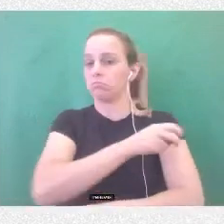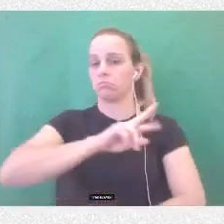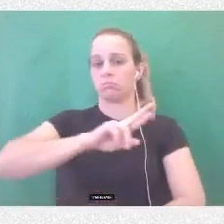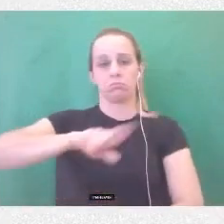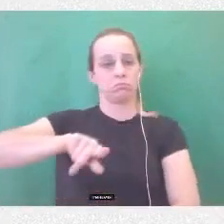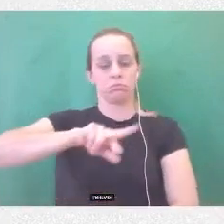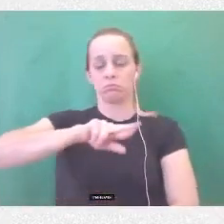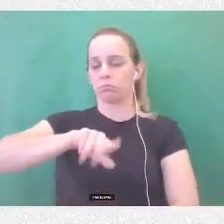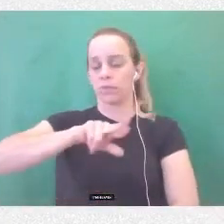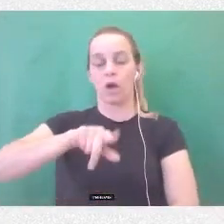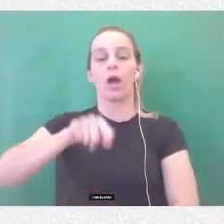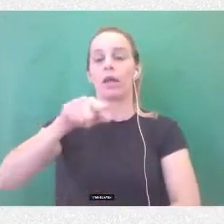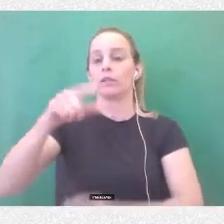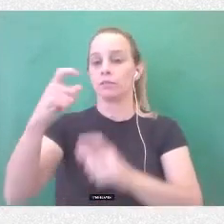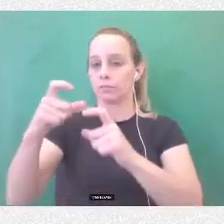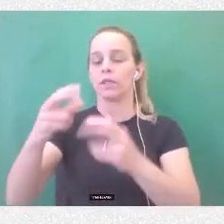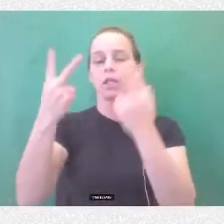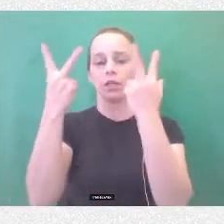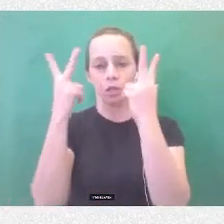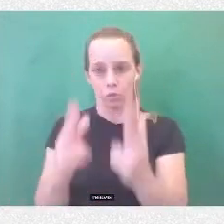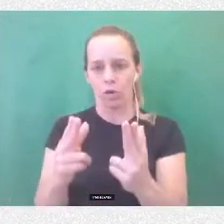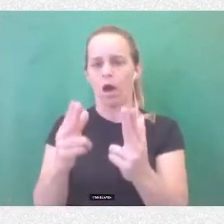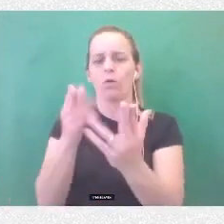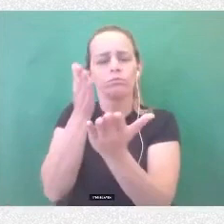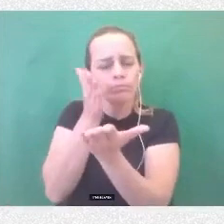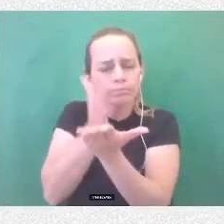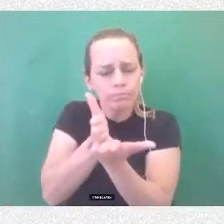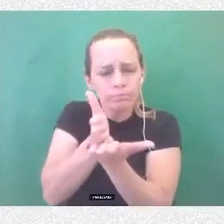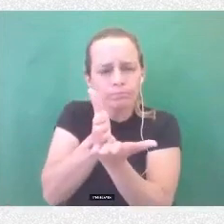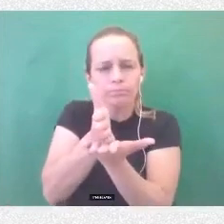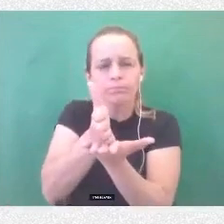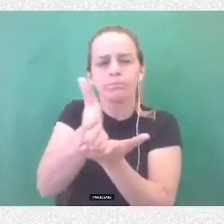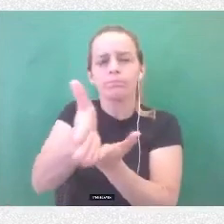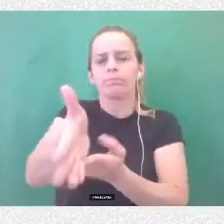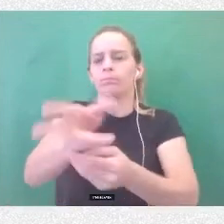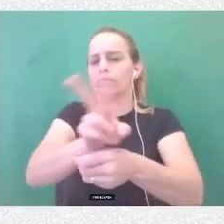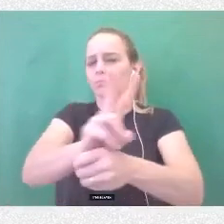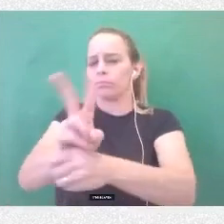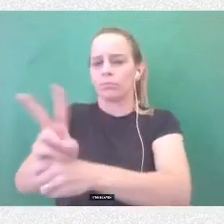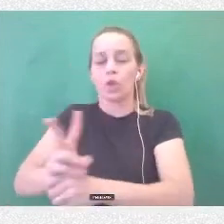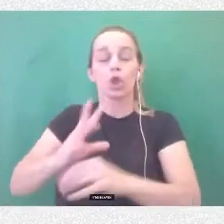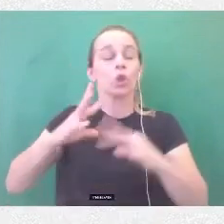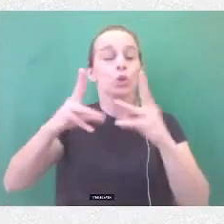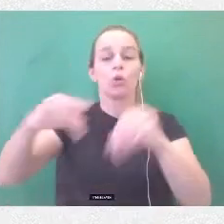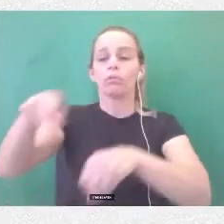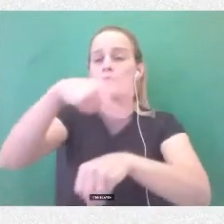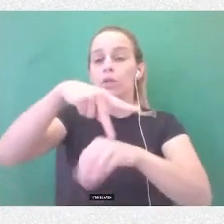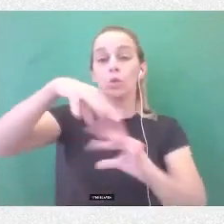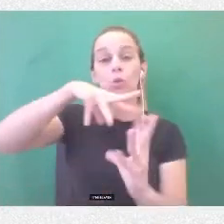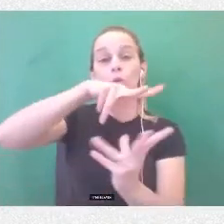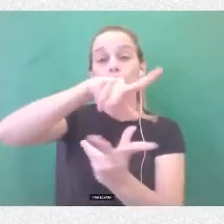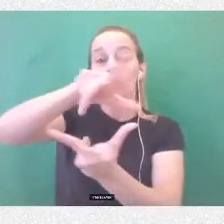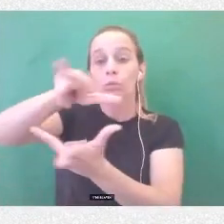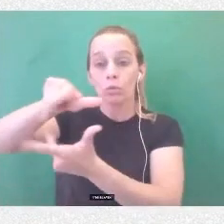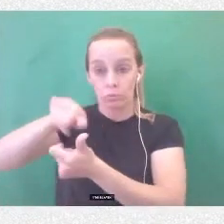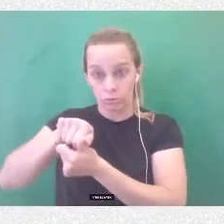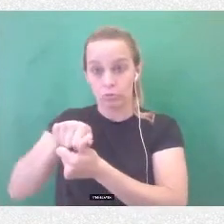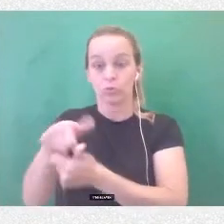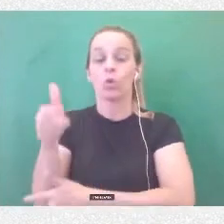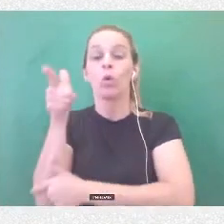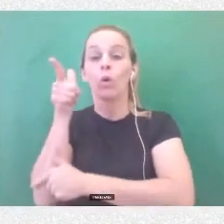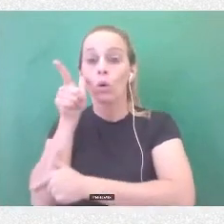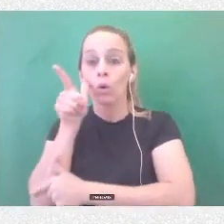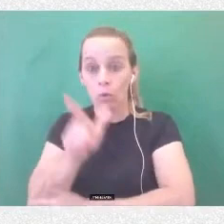a Covid-19. A gente segue um programa de vigilância em todos os países do mundo que hoje conseguem realizar